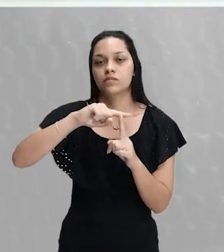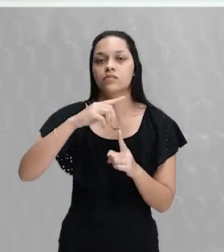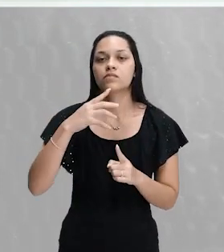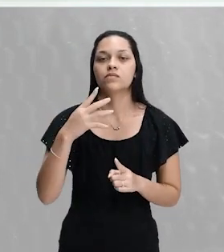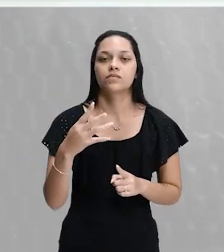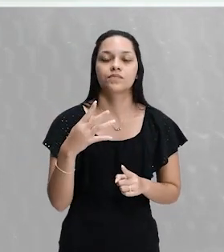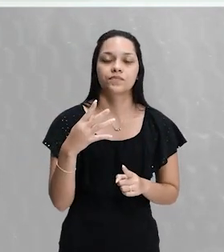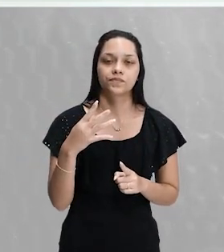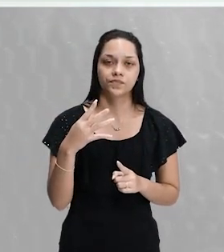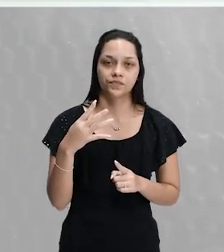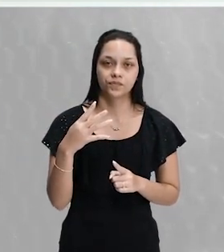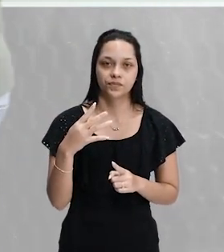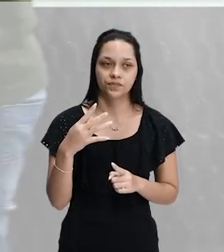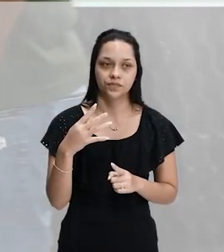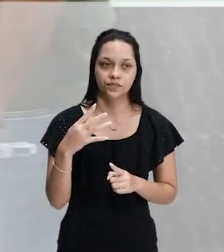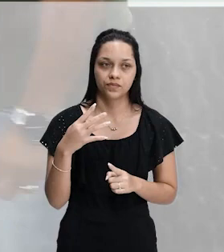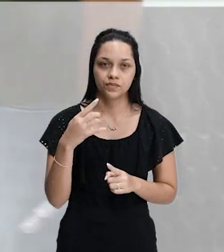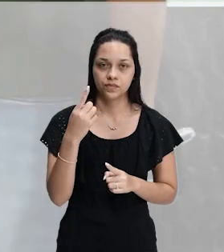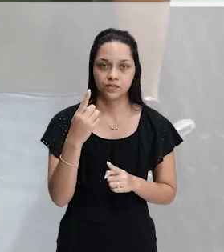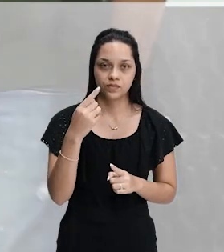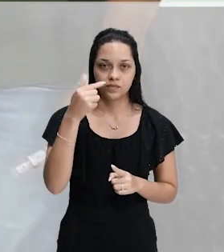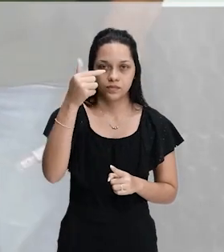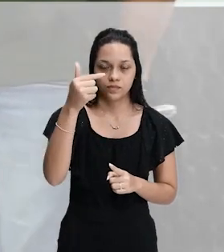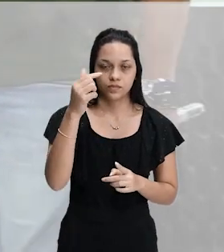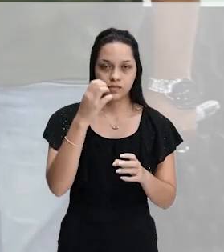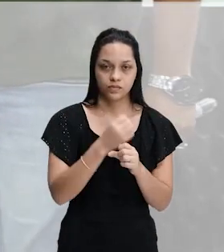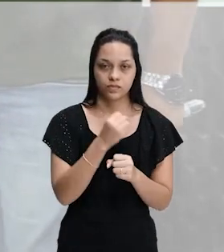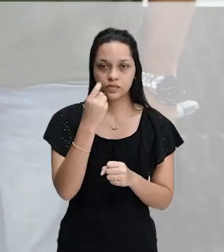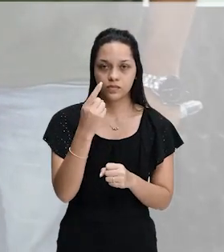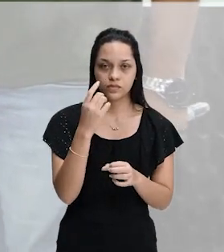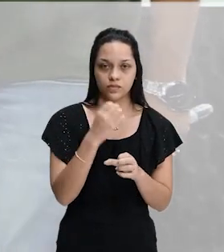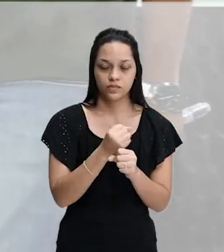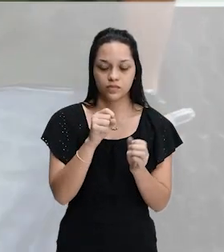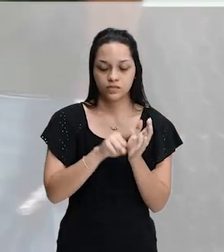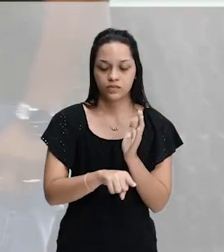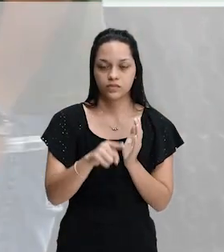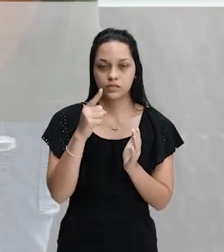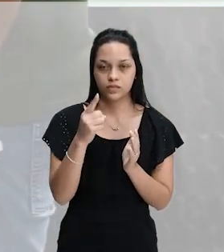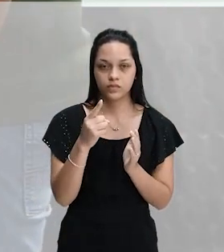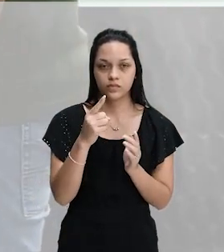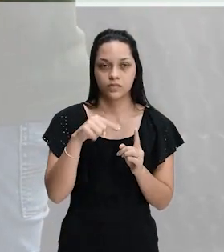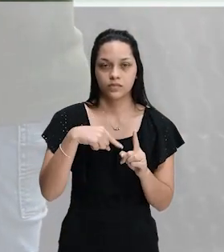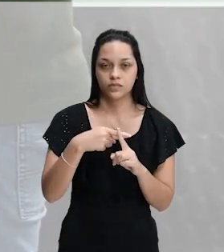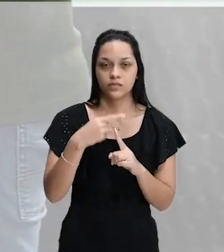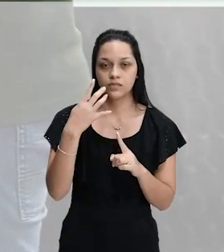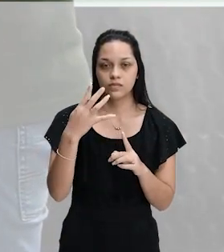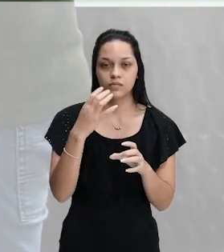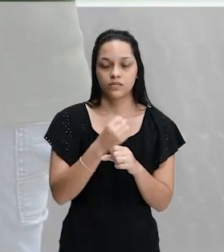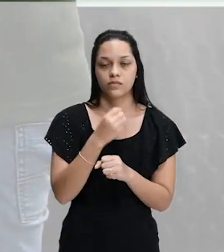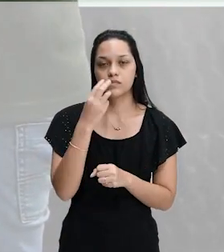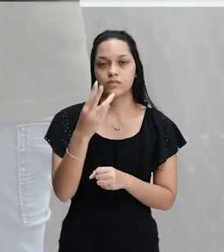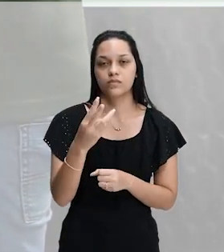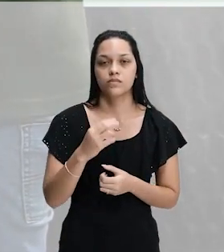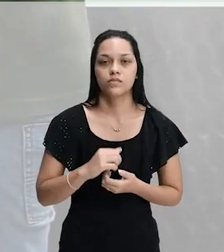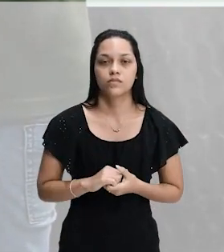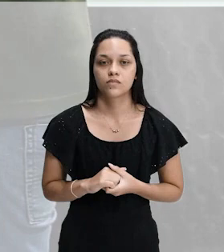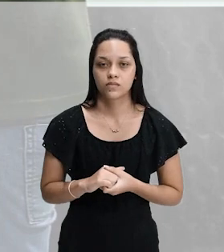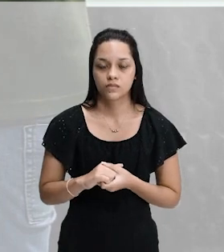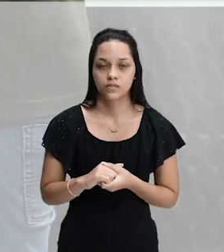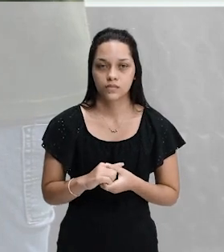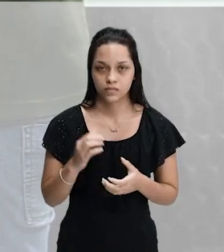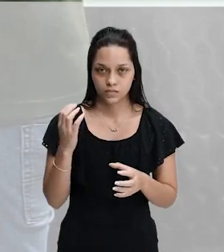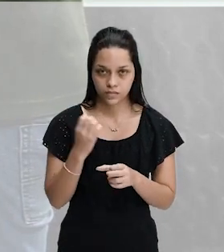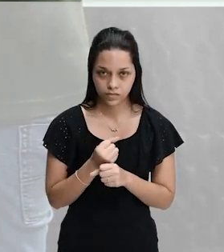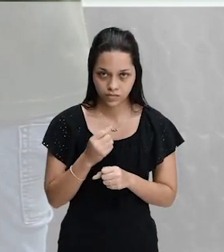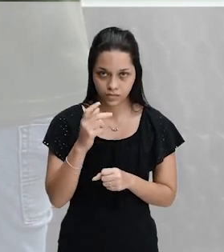4. 1 ao quadrado dá 1. Com menos fica menos 1. Menos 1 mais 4 dá 3.